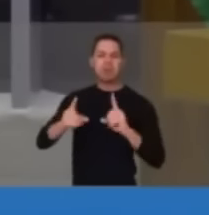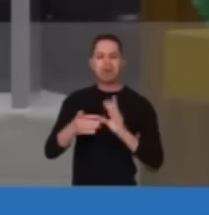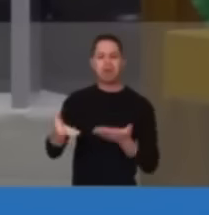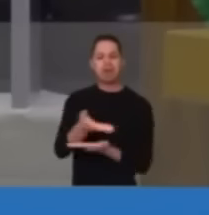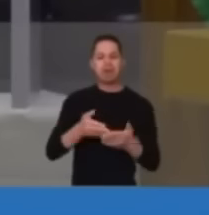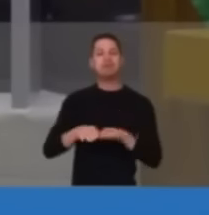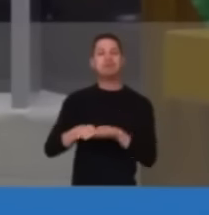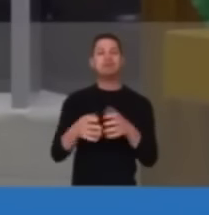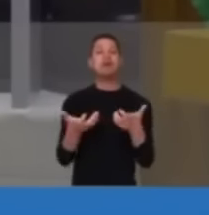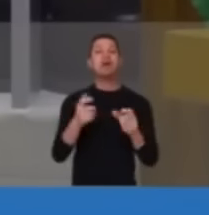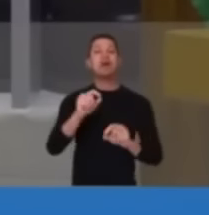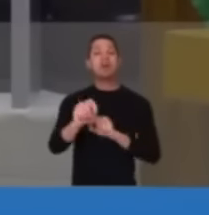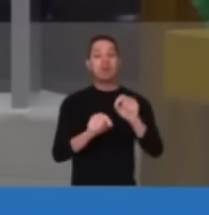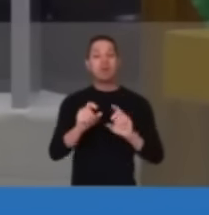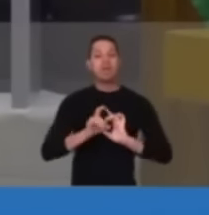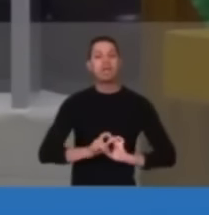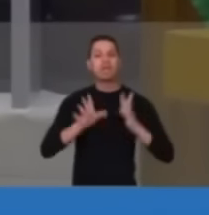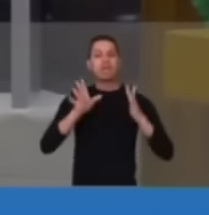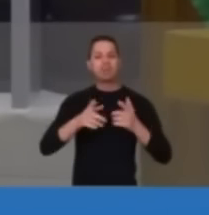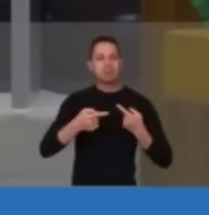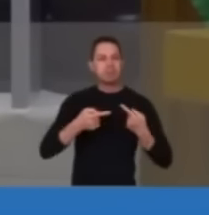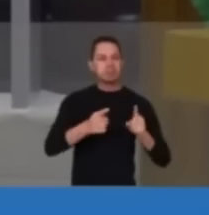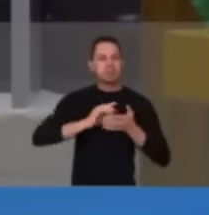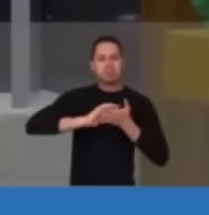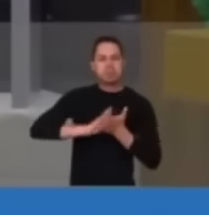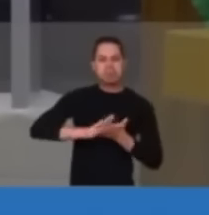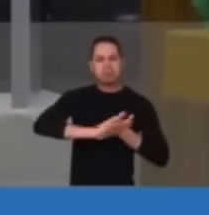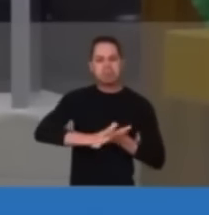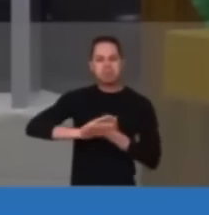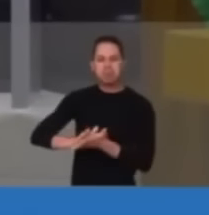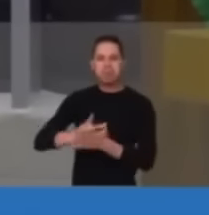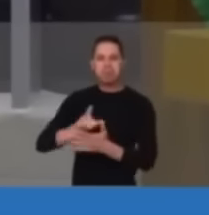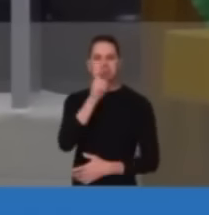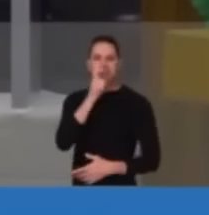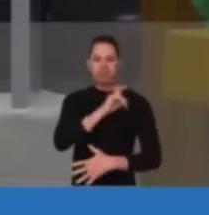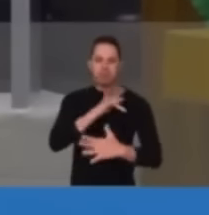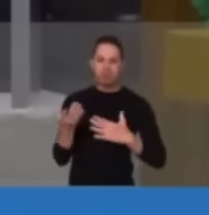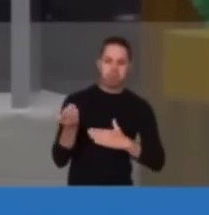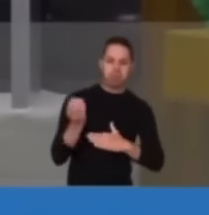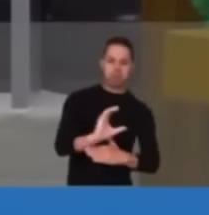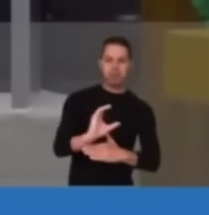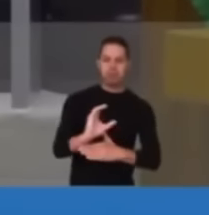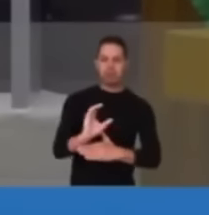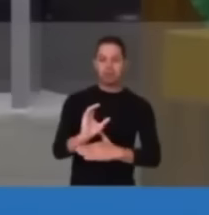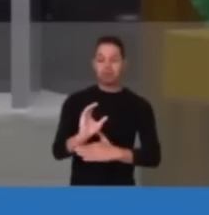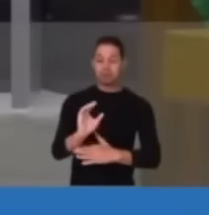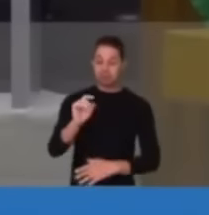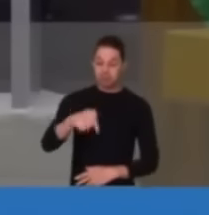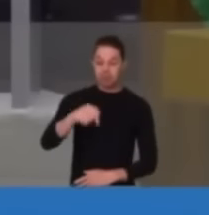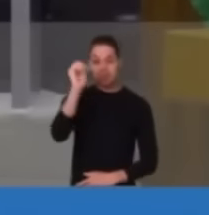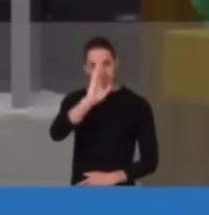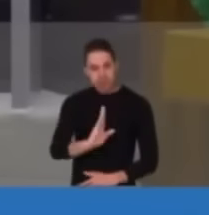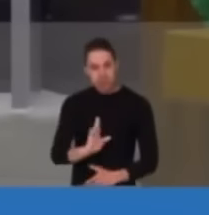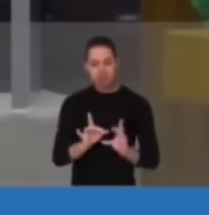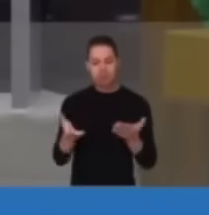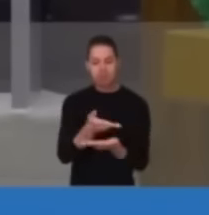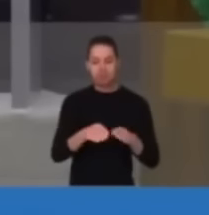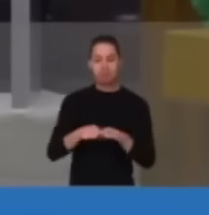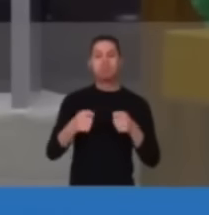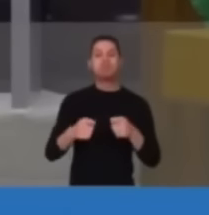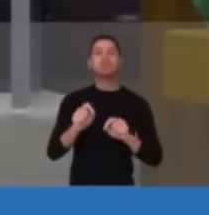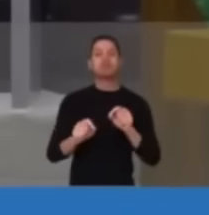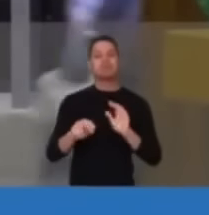quer aqui é liberdade para destruir a vida das pessoas colocando em verdades nas redes sociais então aqui o que o Brasil e a Democracia ainda precisam é ter